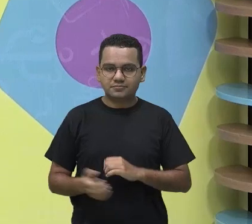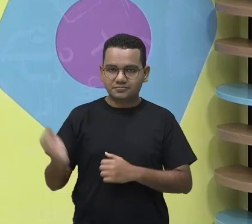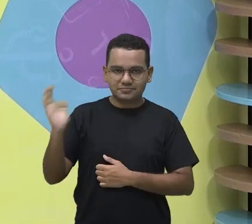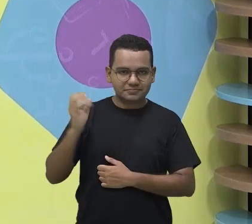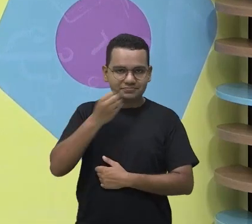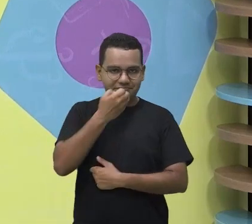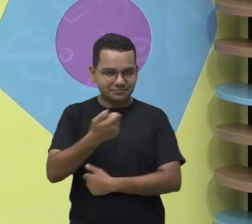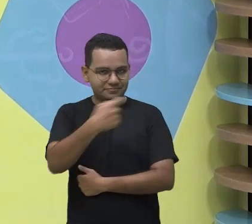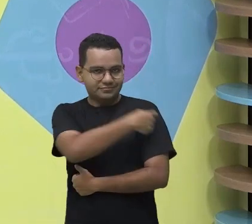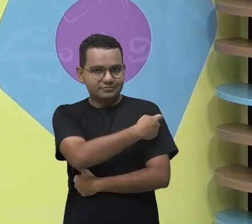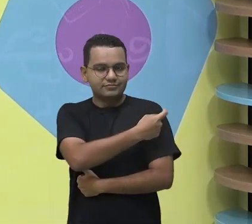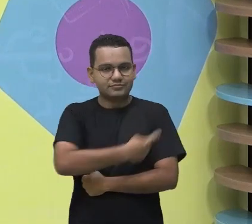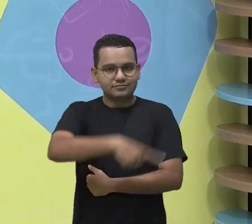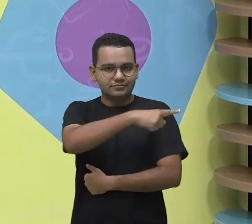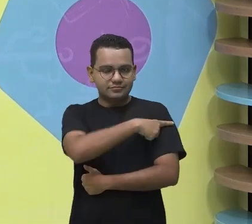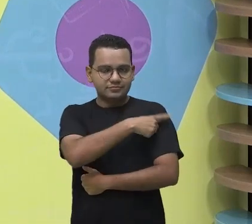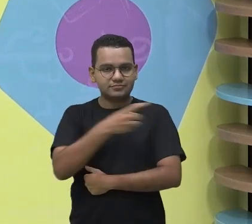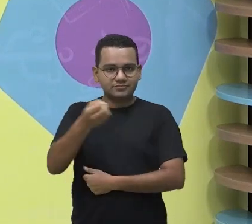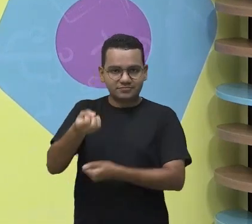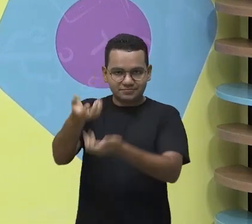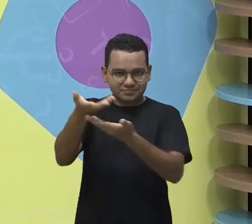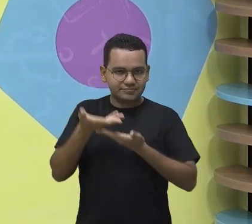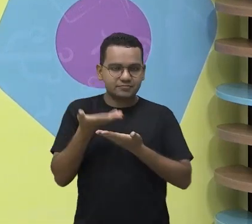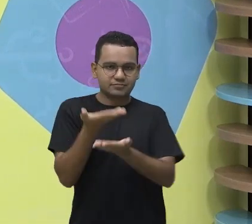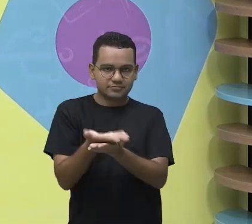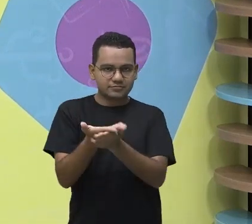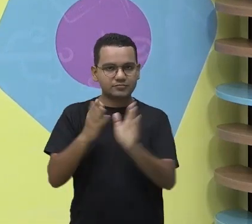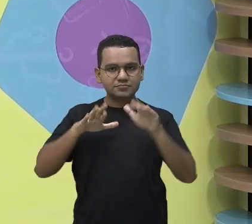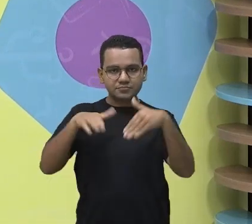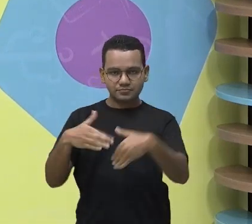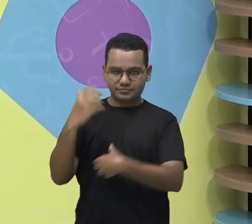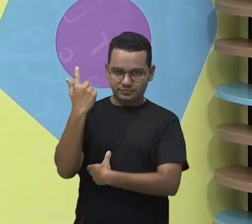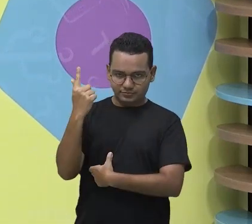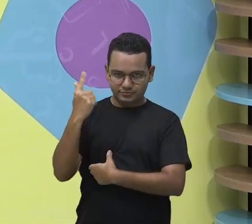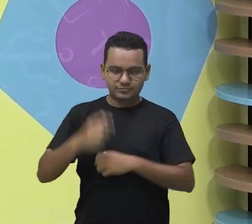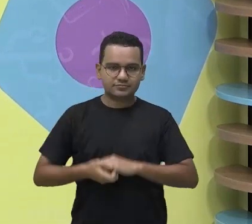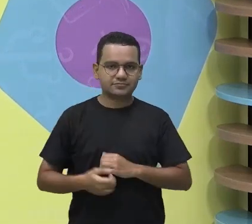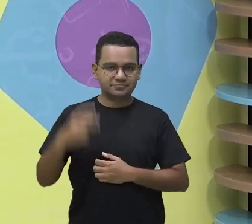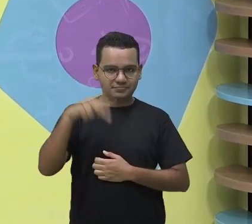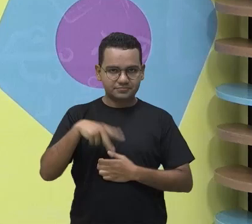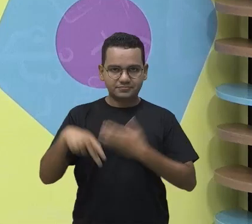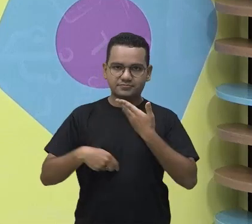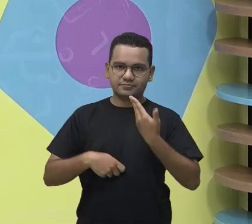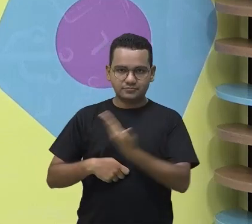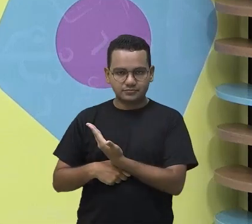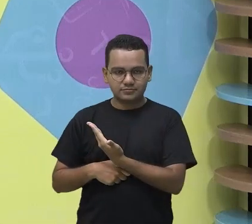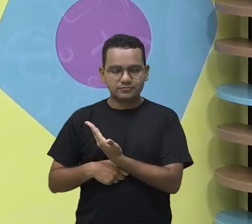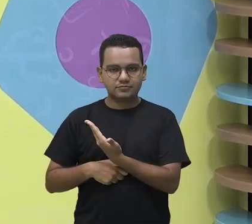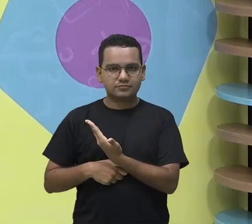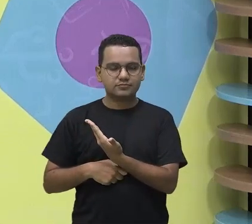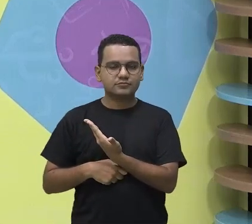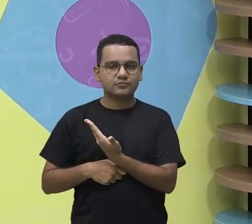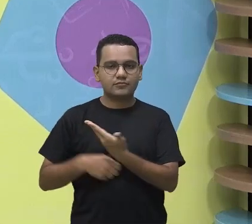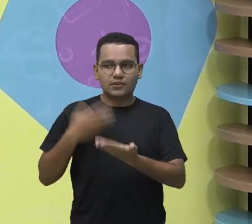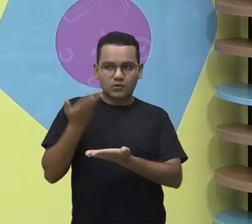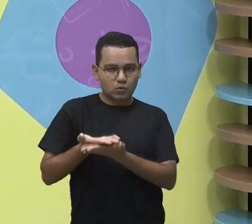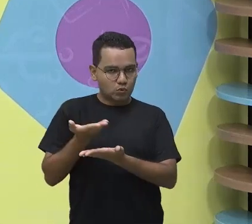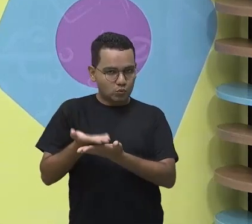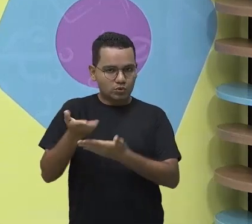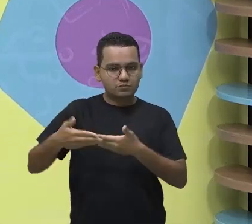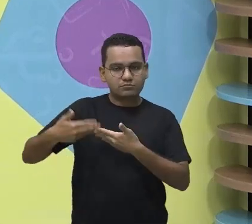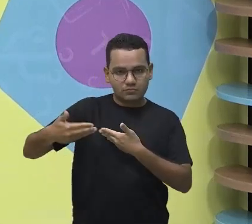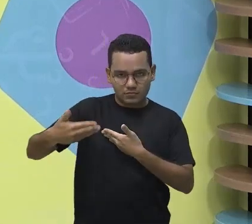Olá, alunos da primeira série do ensino médio, sejam muito bem-vindos a mais uma aula de Geografia. Eu sou o professor Wilson do Nascimento, vou dar continuidade, na